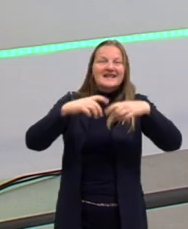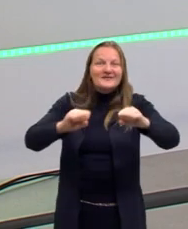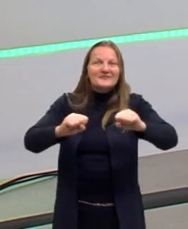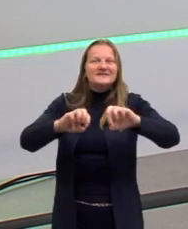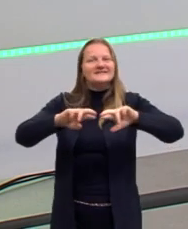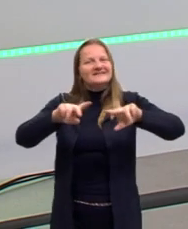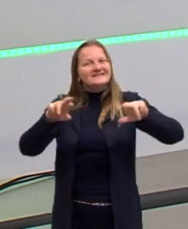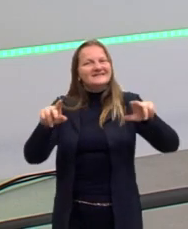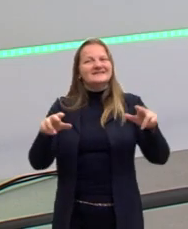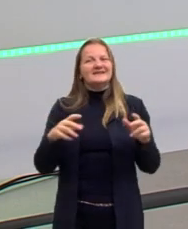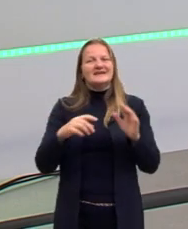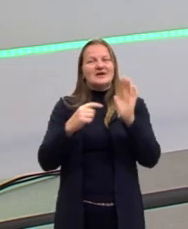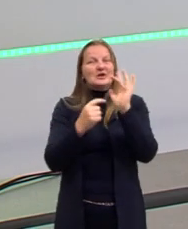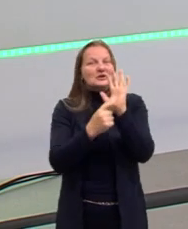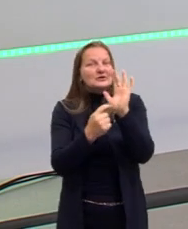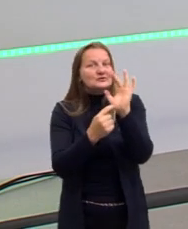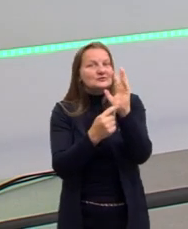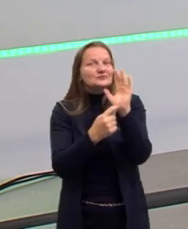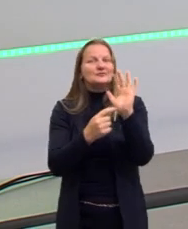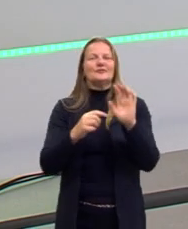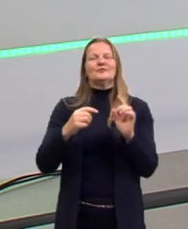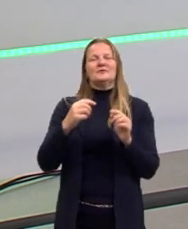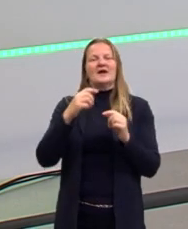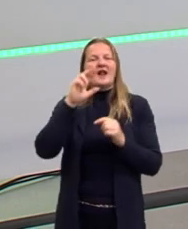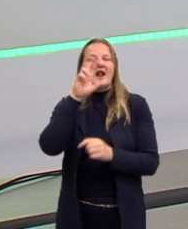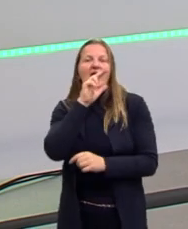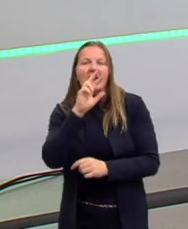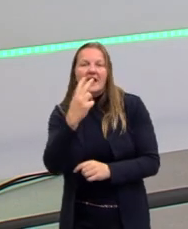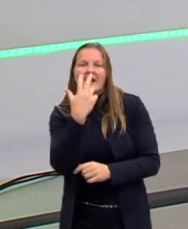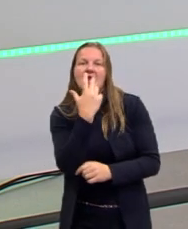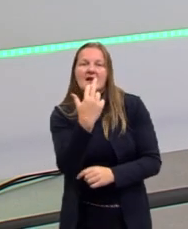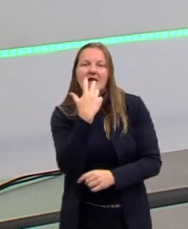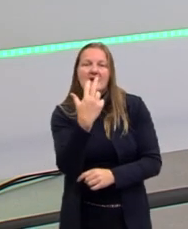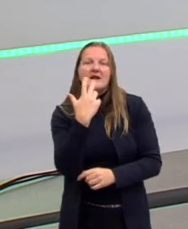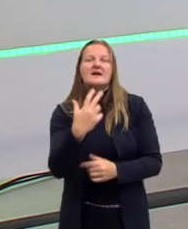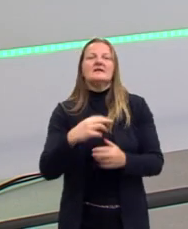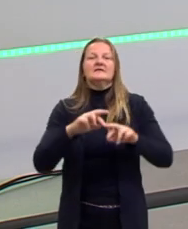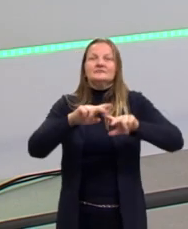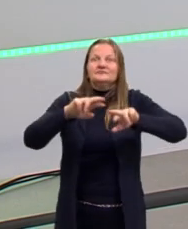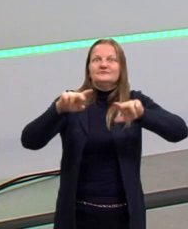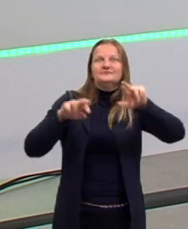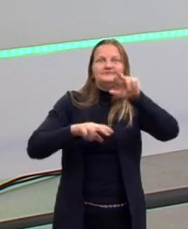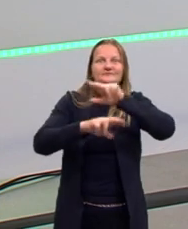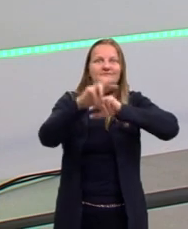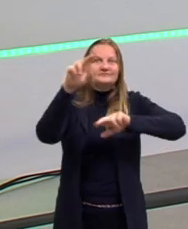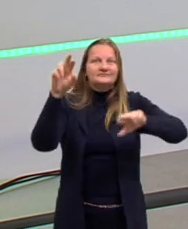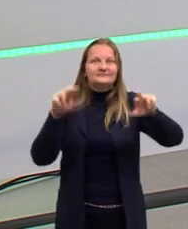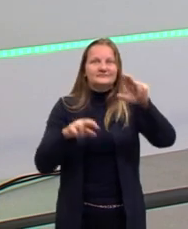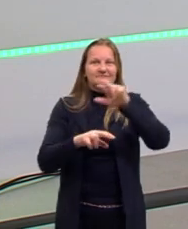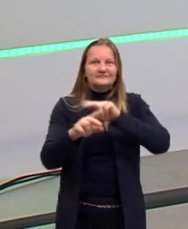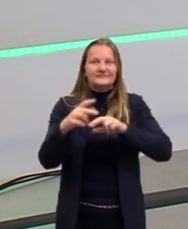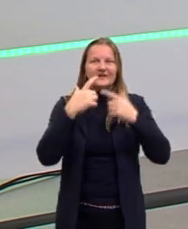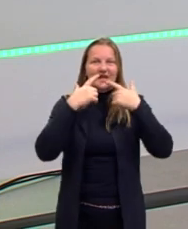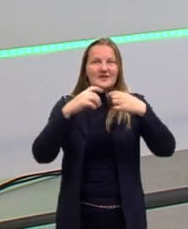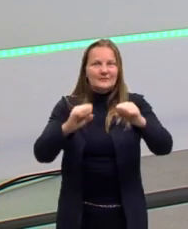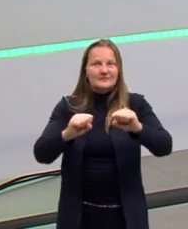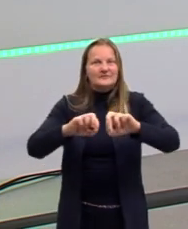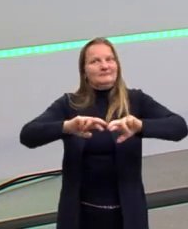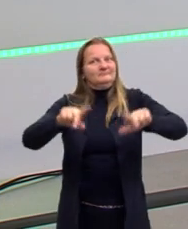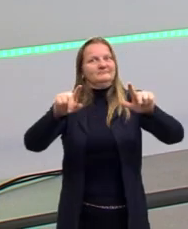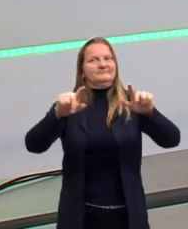de imigrações e de ocupações territoriais a gente vai ter essas diferenças linguísticas